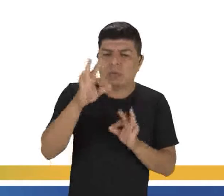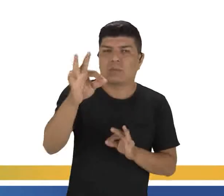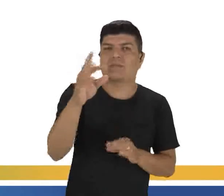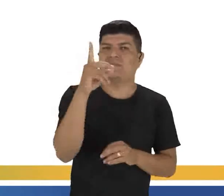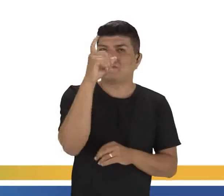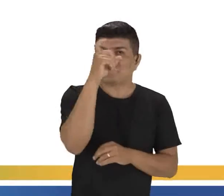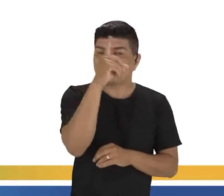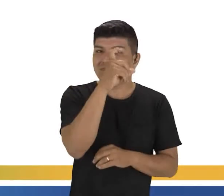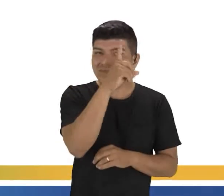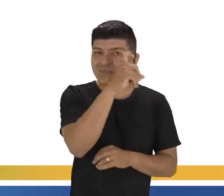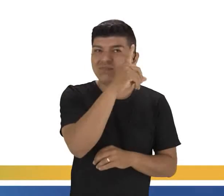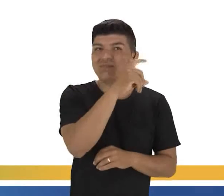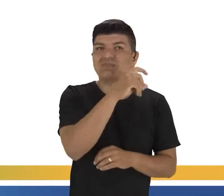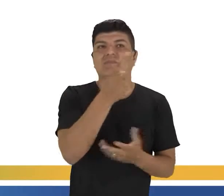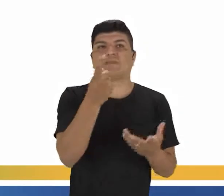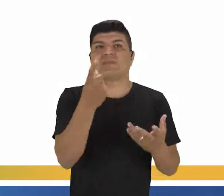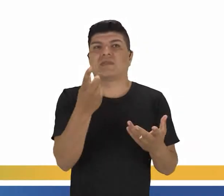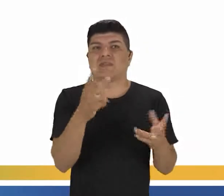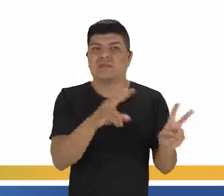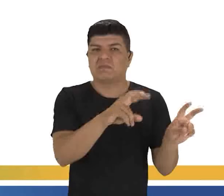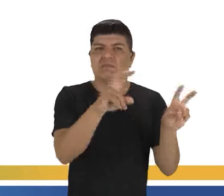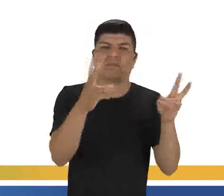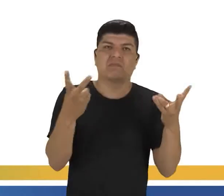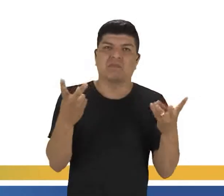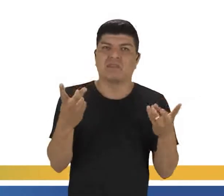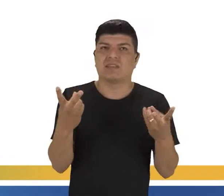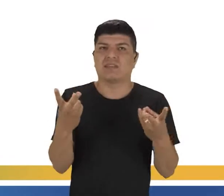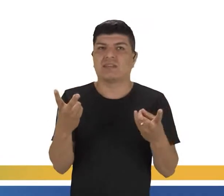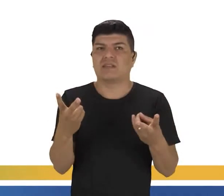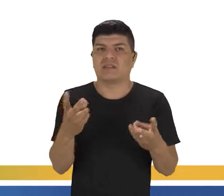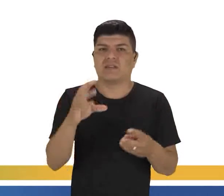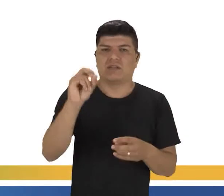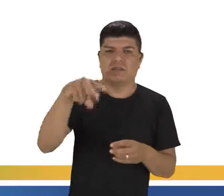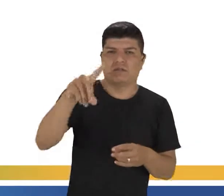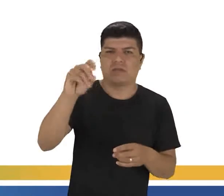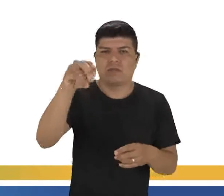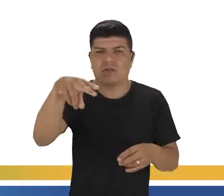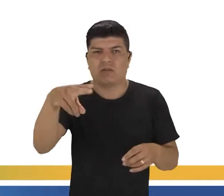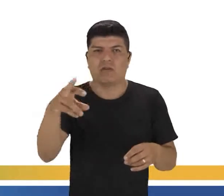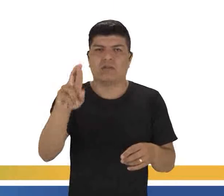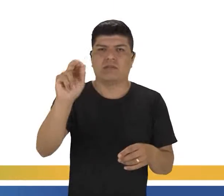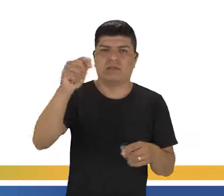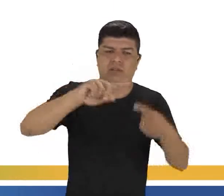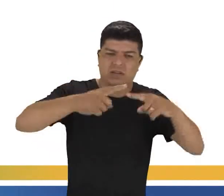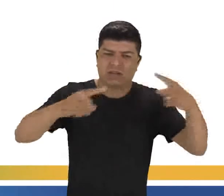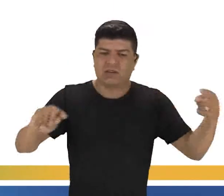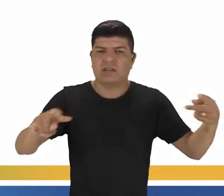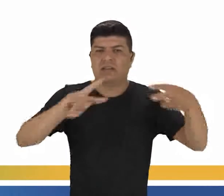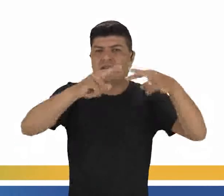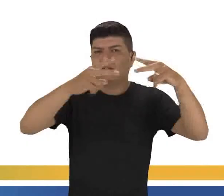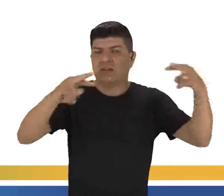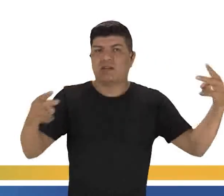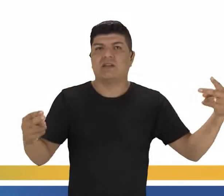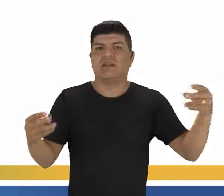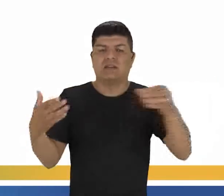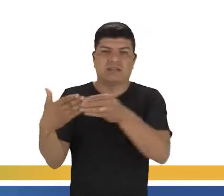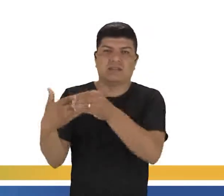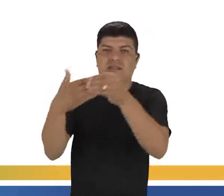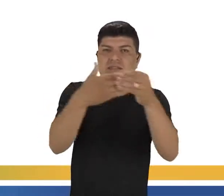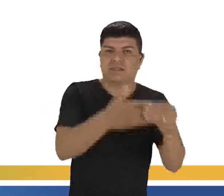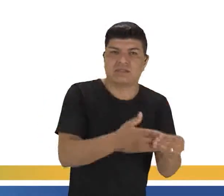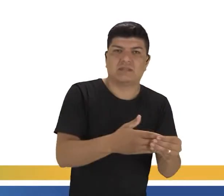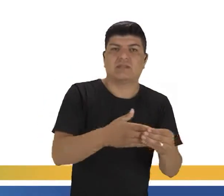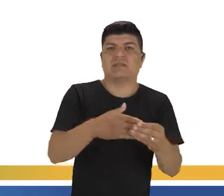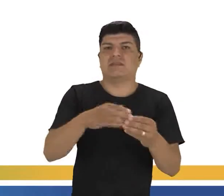difícil, né, com muitos termos, anticódon, códon, RNA mensageiro, transportador, enzimas